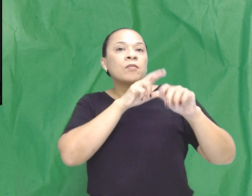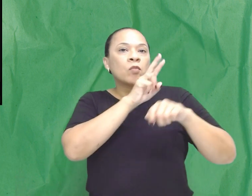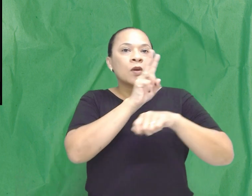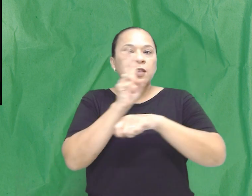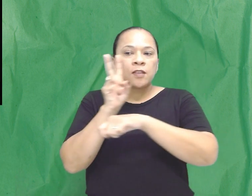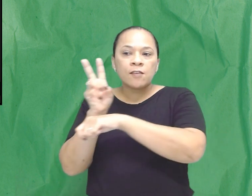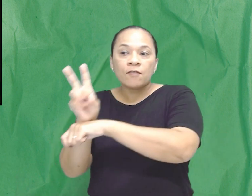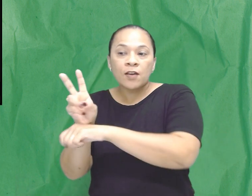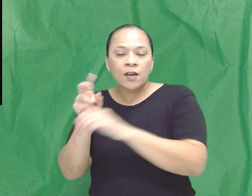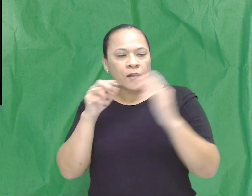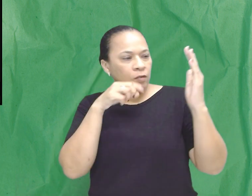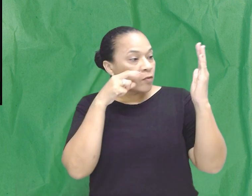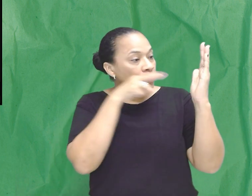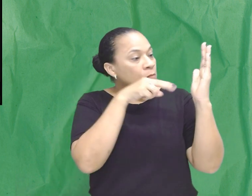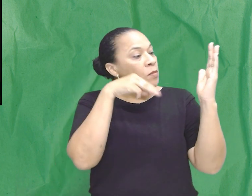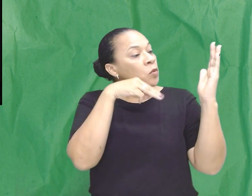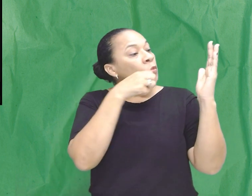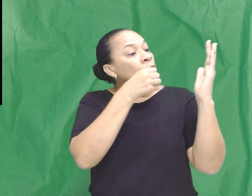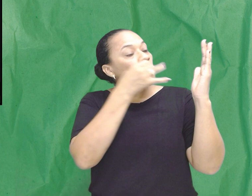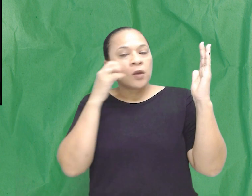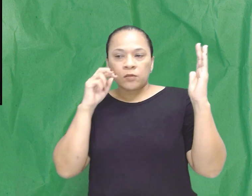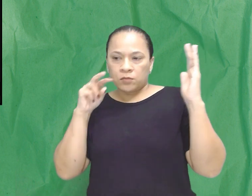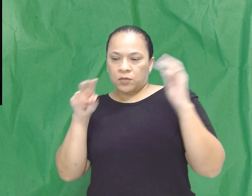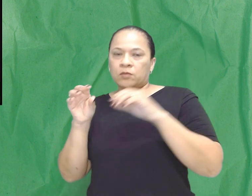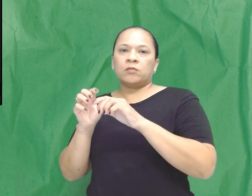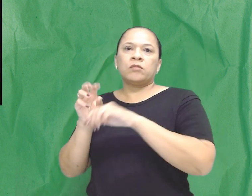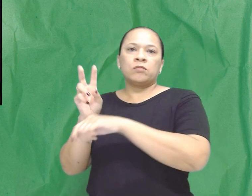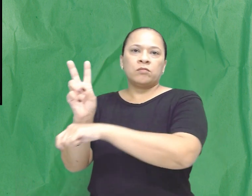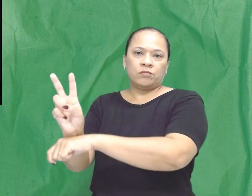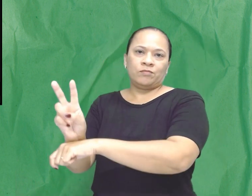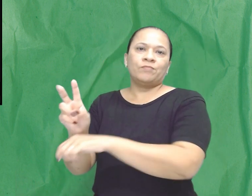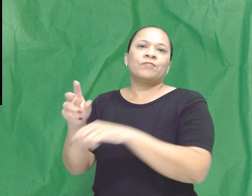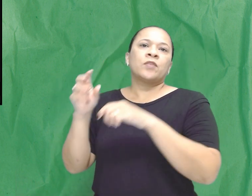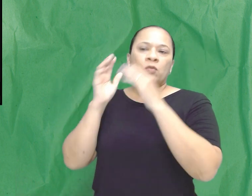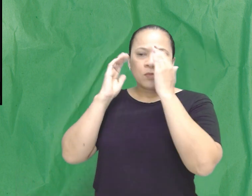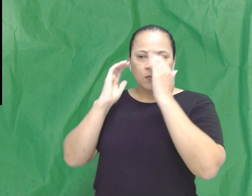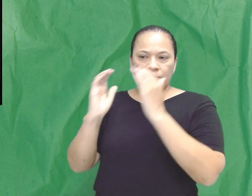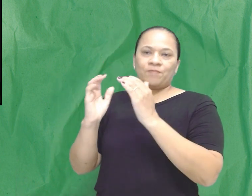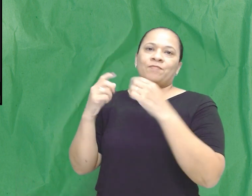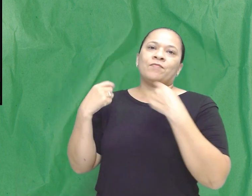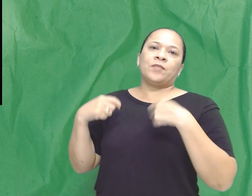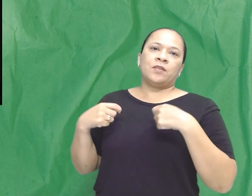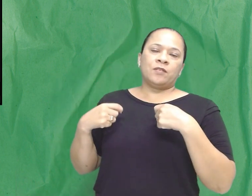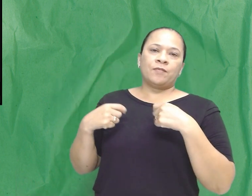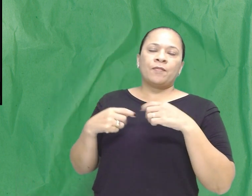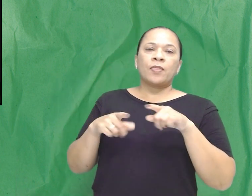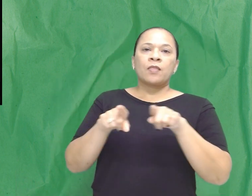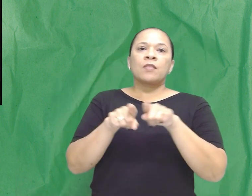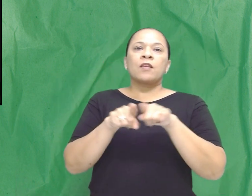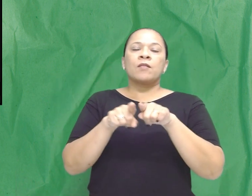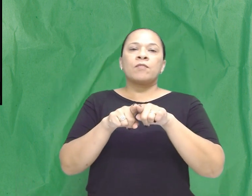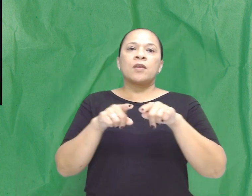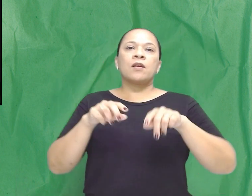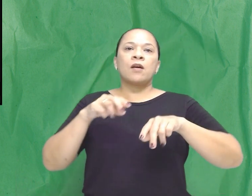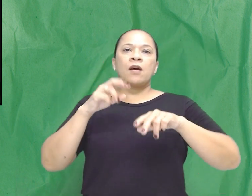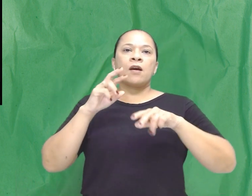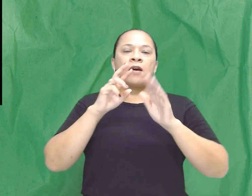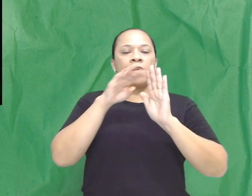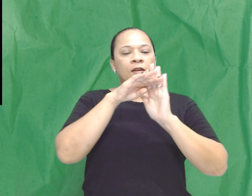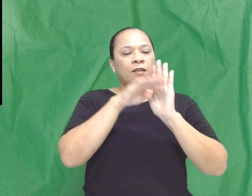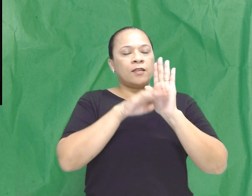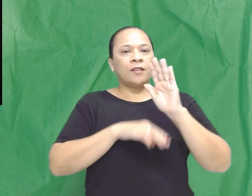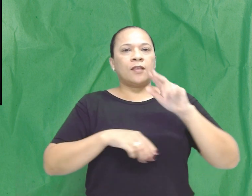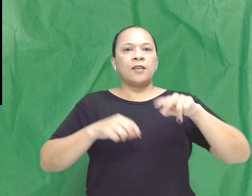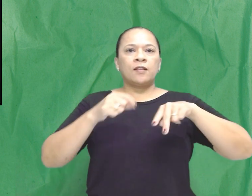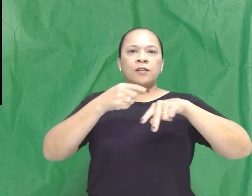mais simples do que você imagina. E além do biscoito de baunilha, que é a nossa receita básica, eu